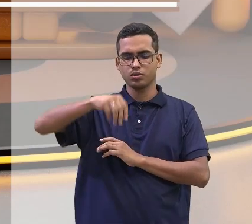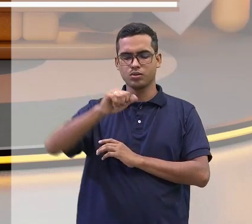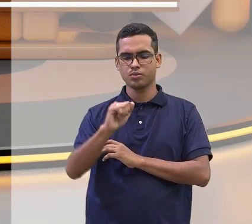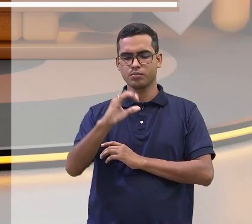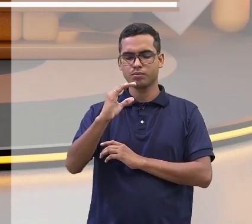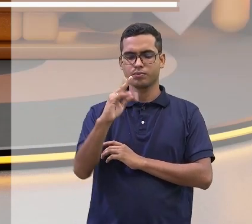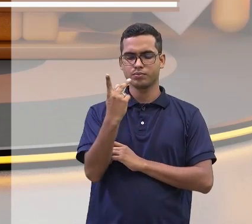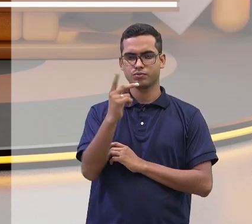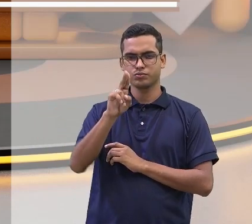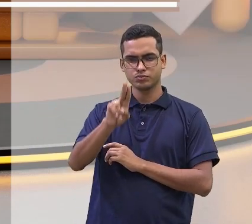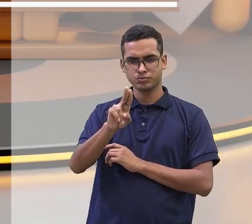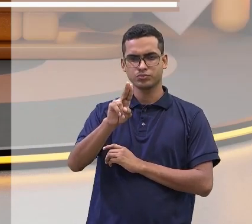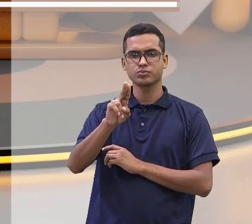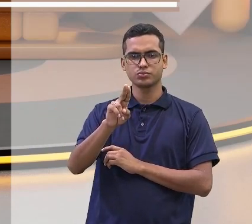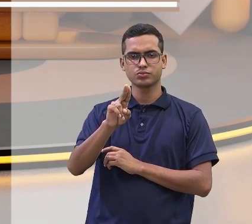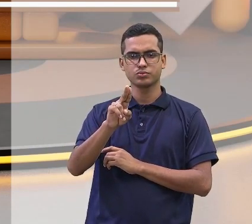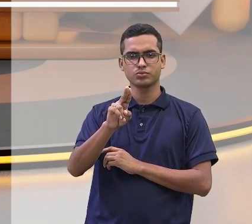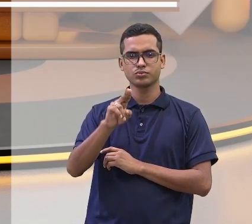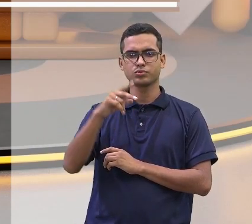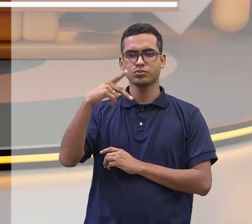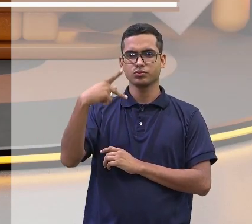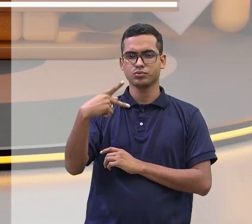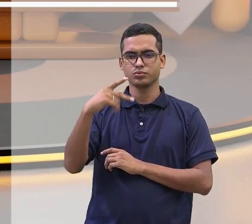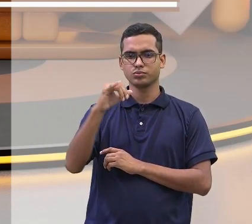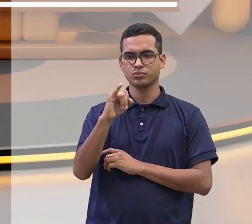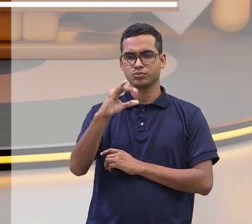vocês verificarem melhor.